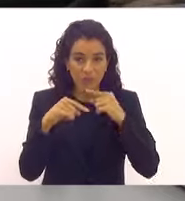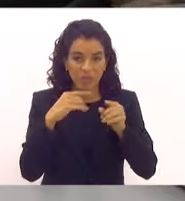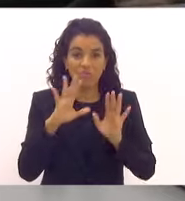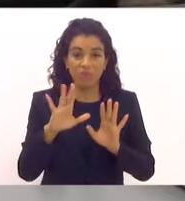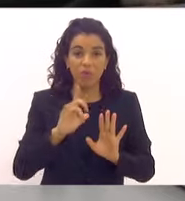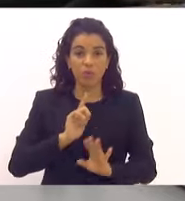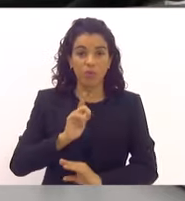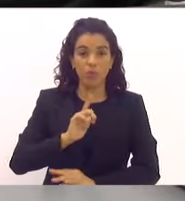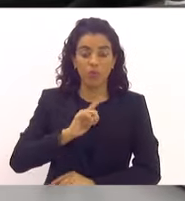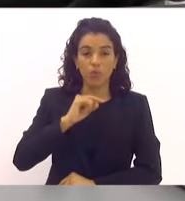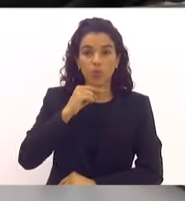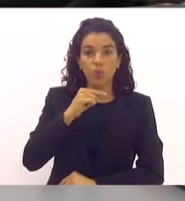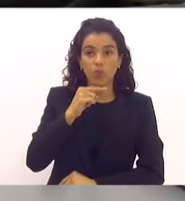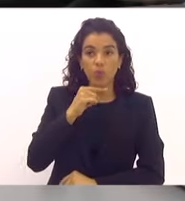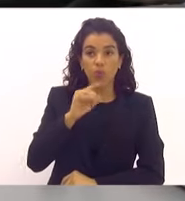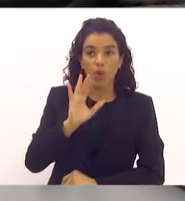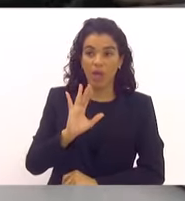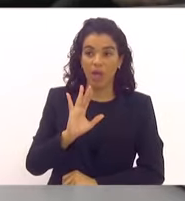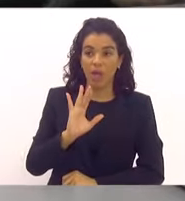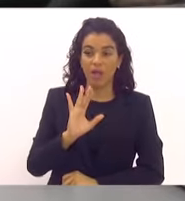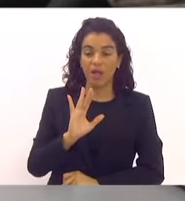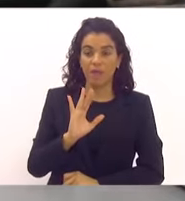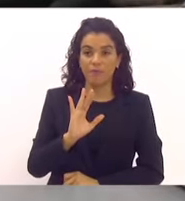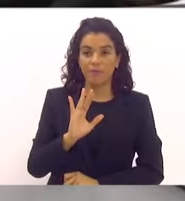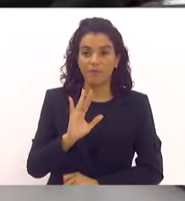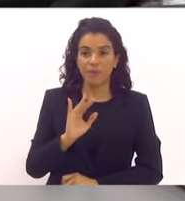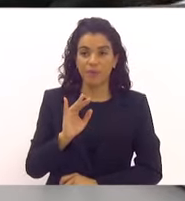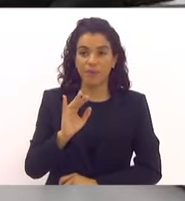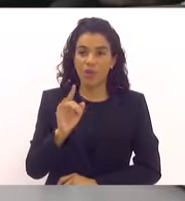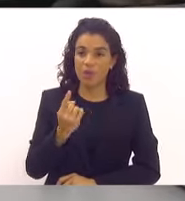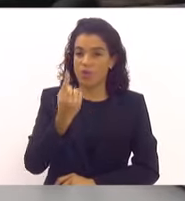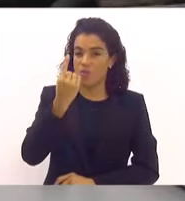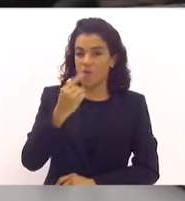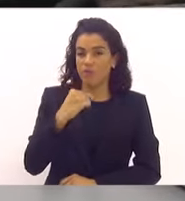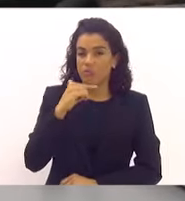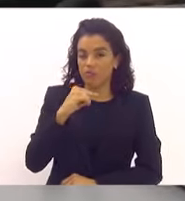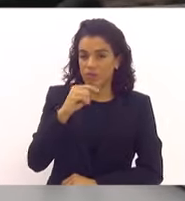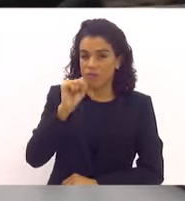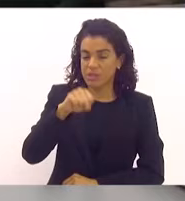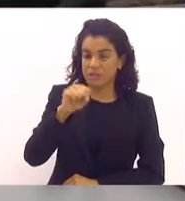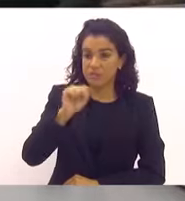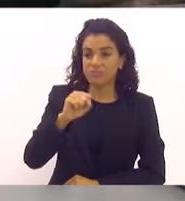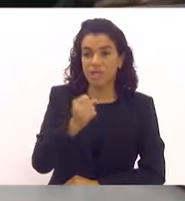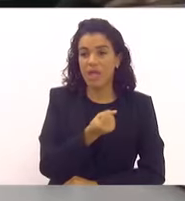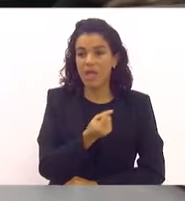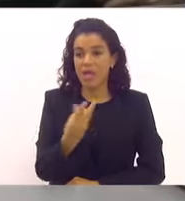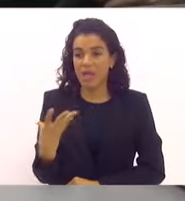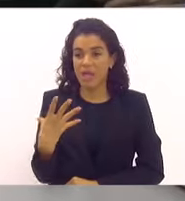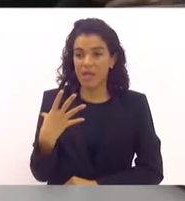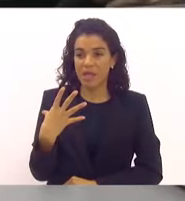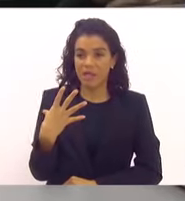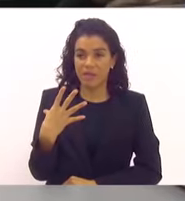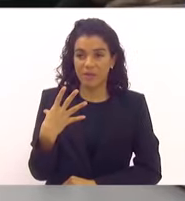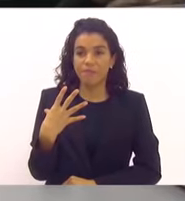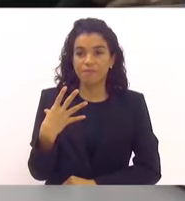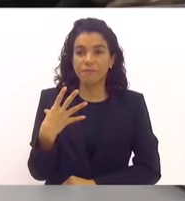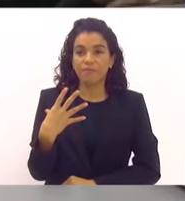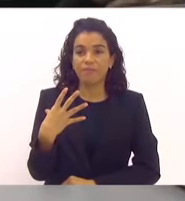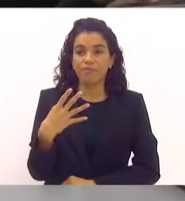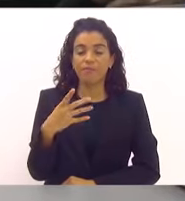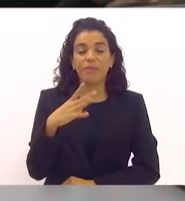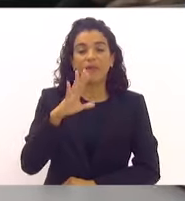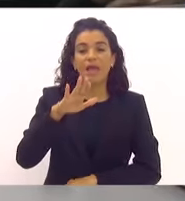Não, prejudica a PL autorizativo. Eu tenho uma dúvida pelo seguinte, que muitas vezes... Já fechou o nicho. A gente